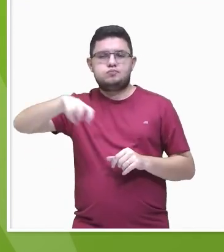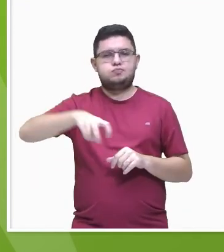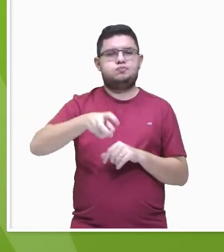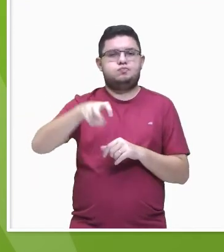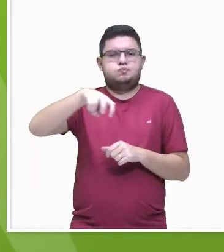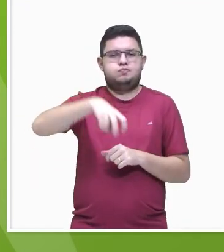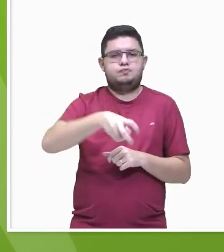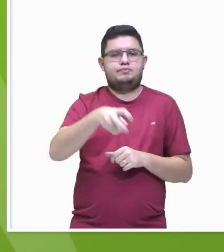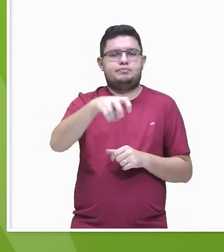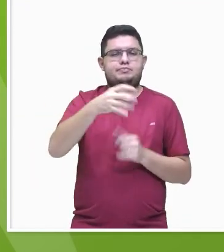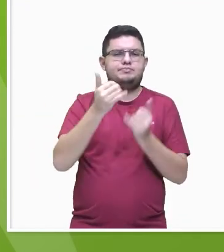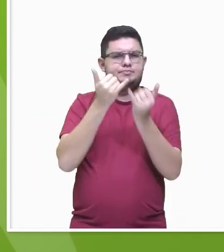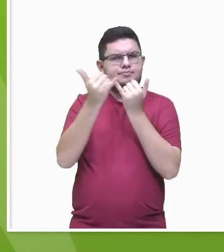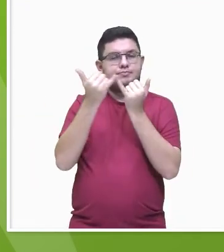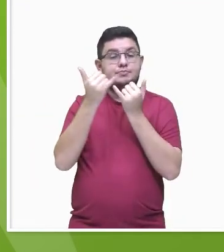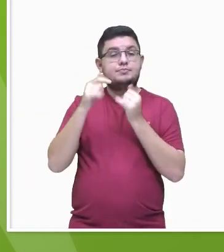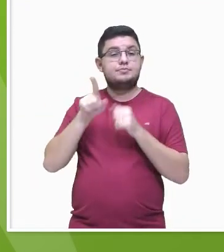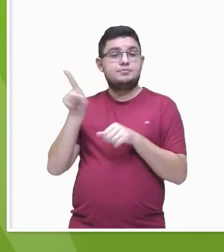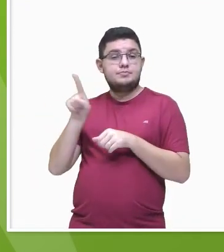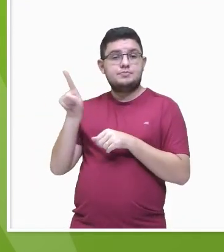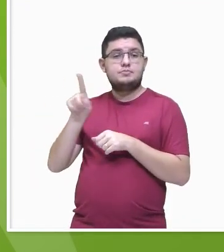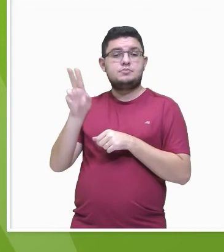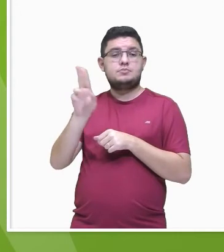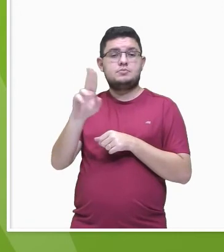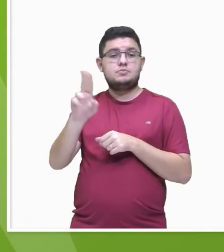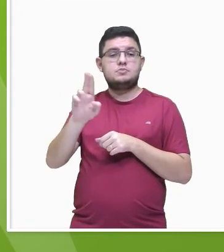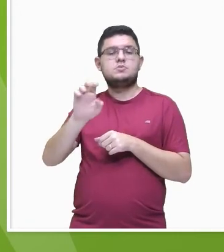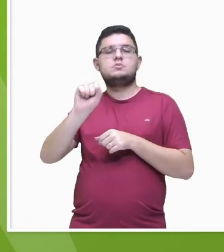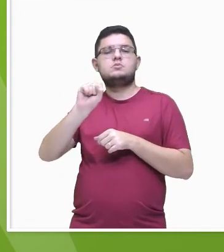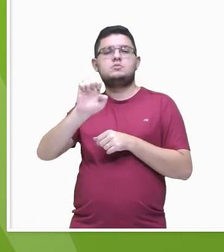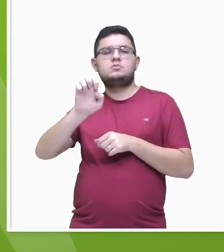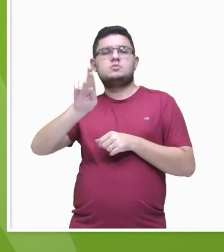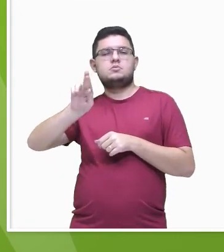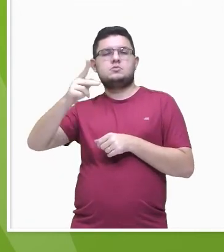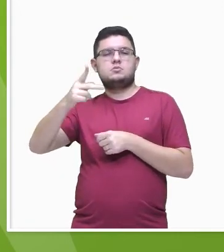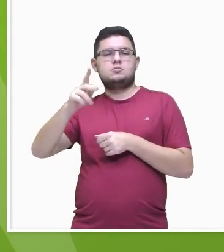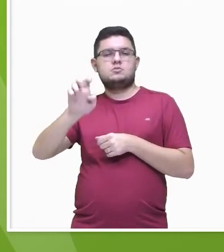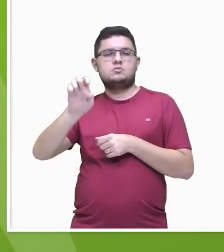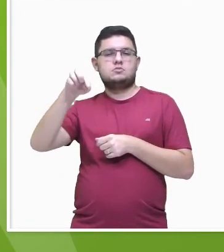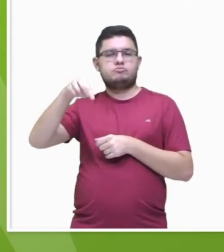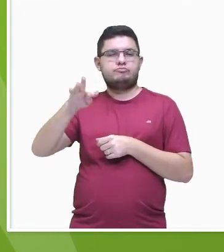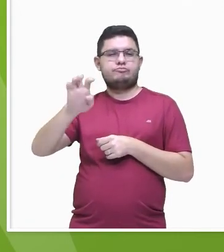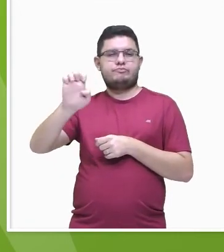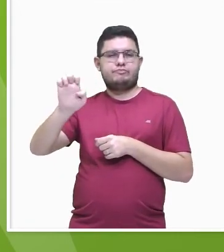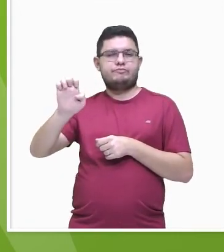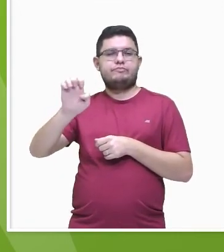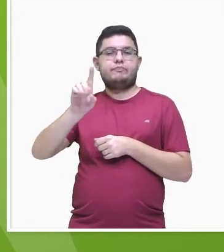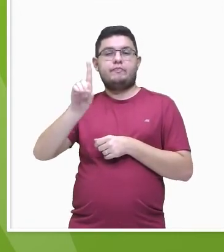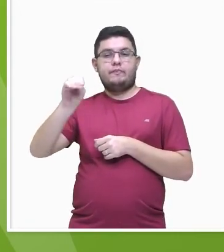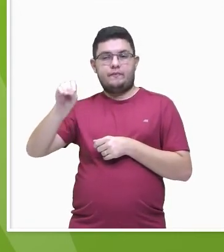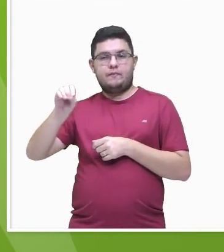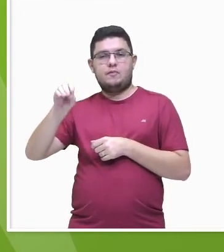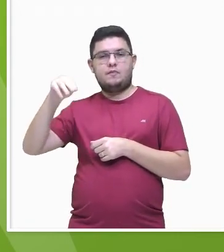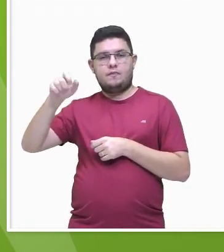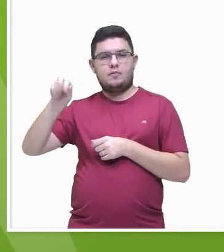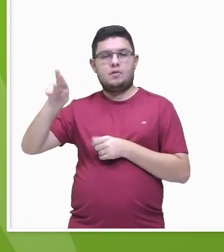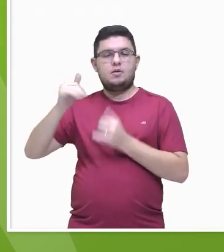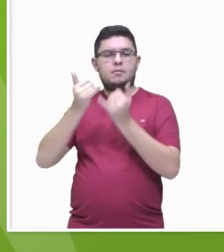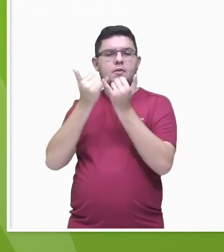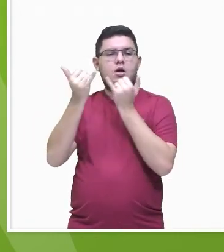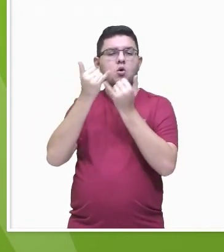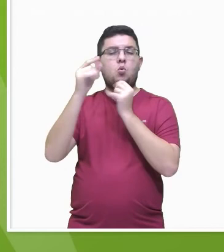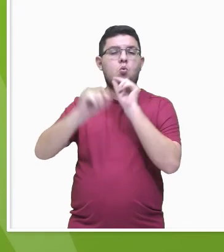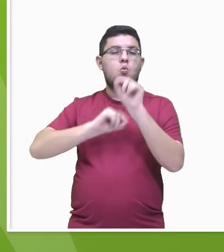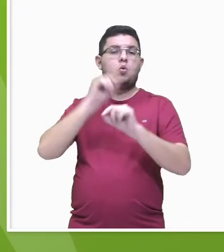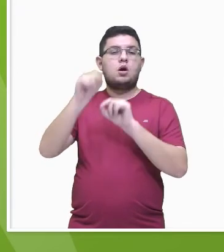serpente, né? E ele vai ser conhecido ali como serpente do mar, por exemplo. Ele é parecido com a estrela do mar, né? Porque ele tem